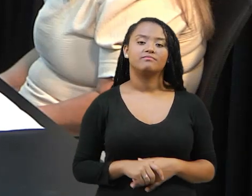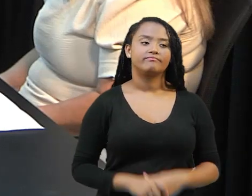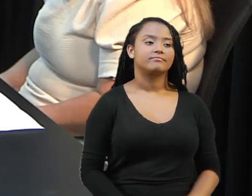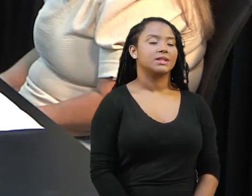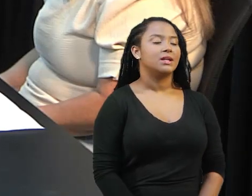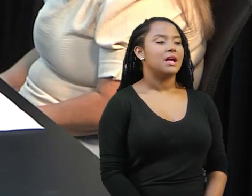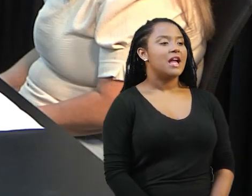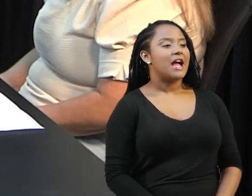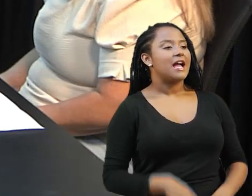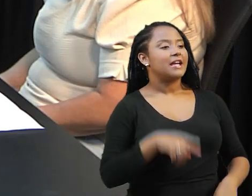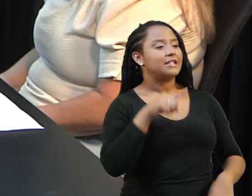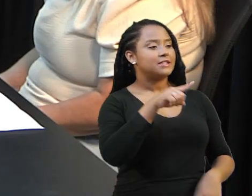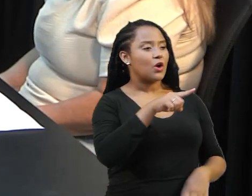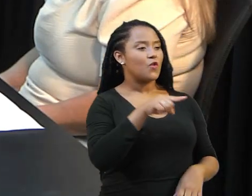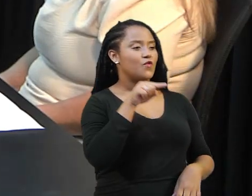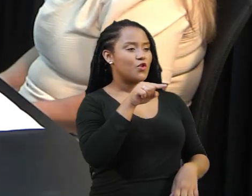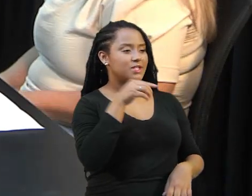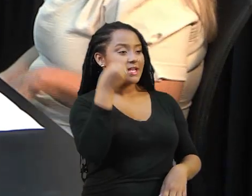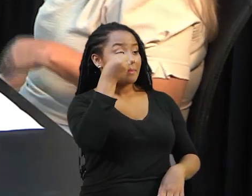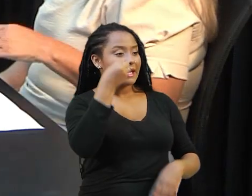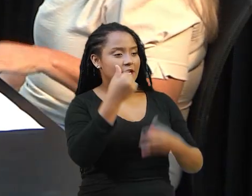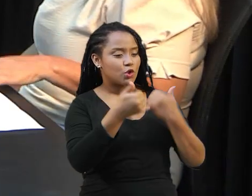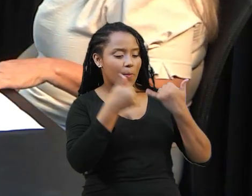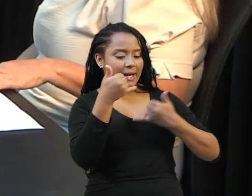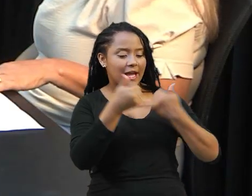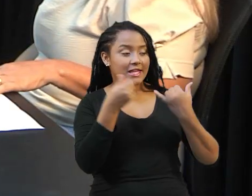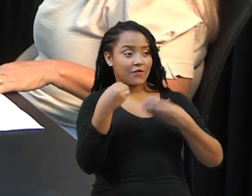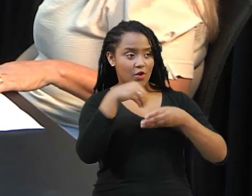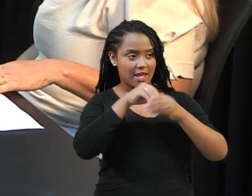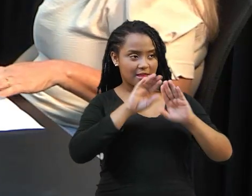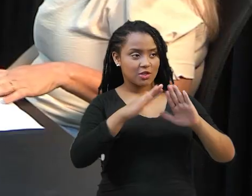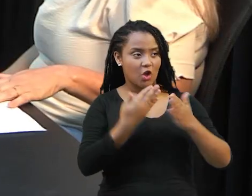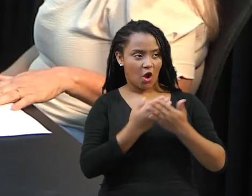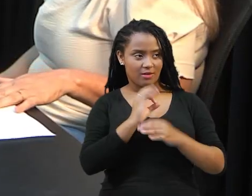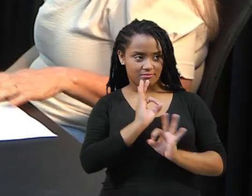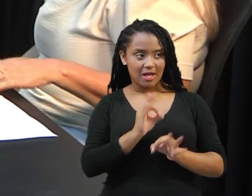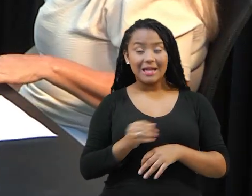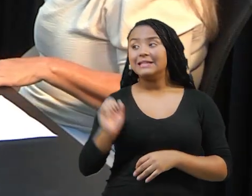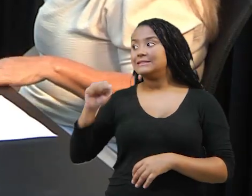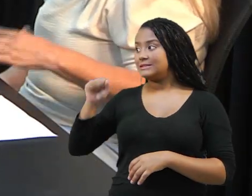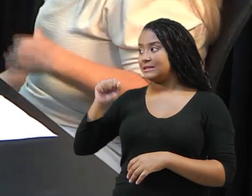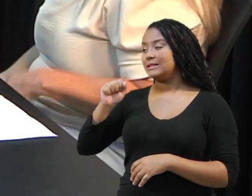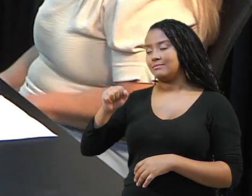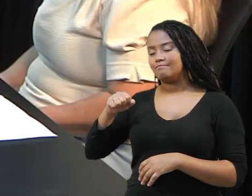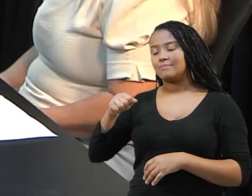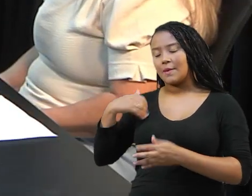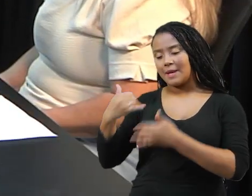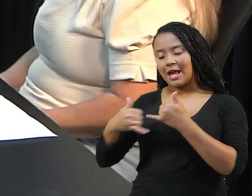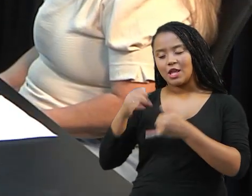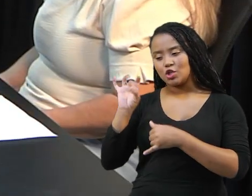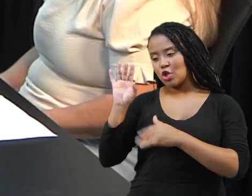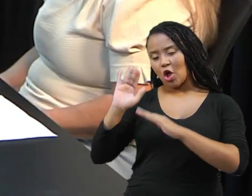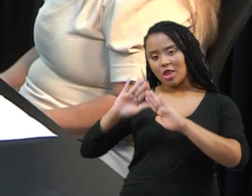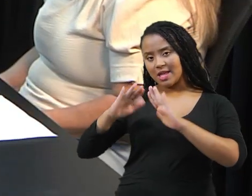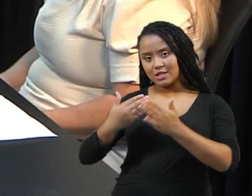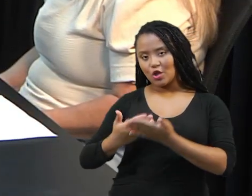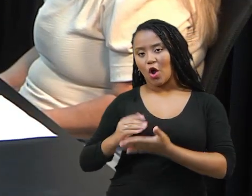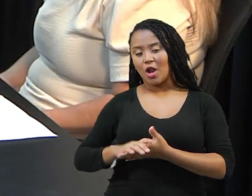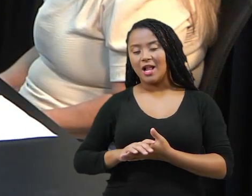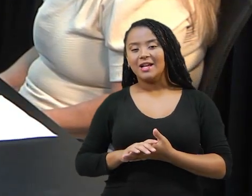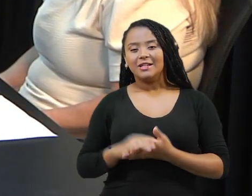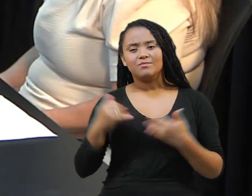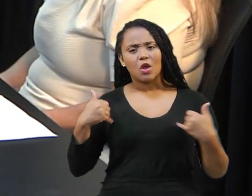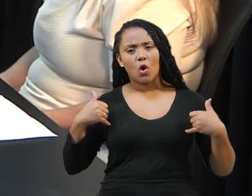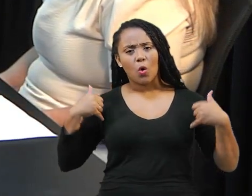foi escolar. Exatamente, a escola. E tenho muito orgulho de todas as escolas que eu passei, né? Saudade e orgulho.